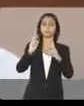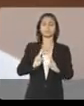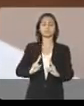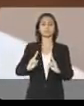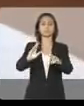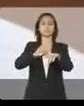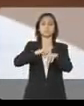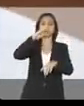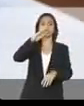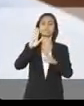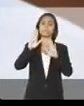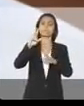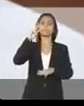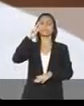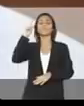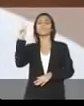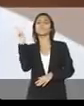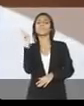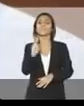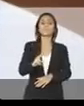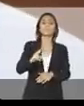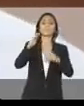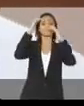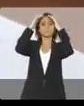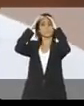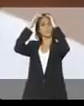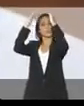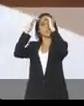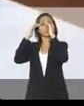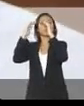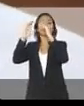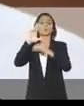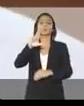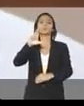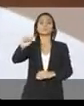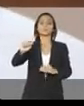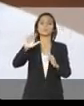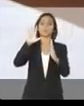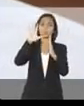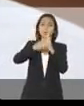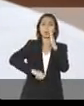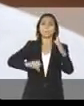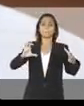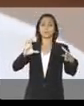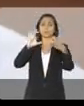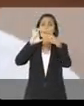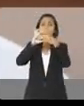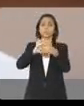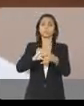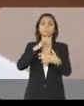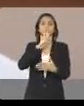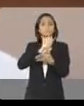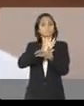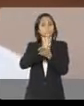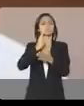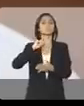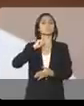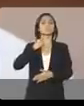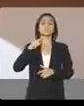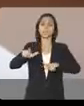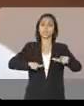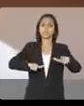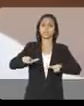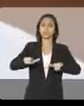mim aumentaram. Mas você vai me ver sempre de cabeça erguida. Eu nunca roubei, nem fiz parte de qualquer esquema. Eu